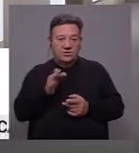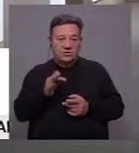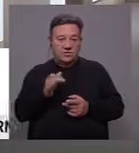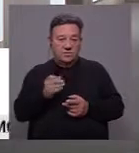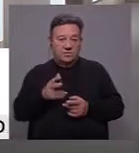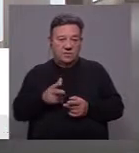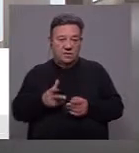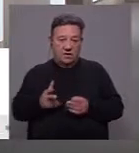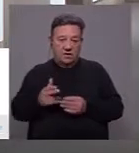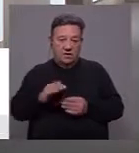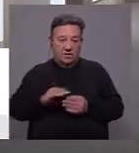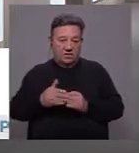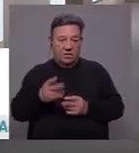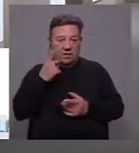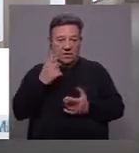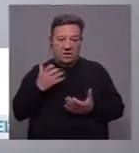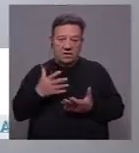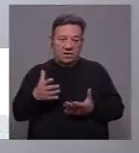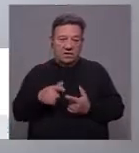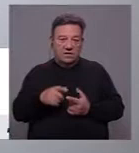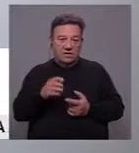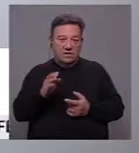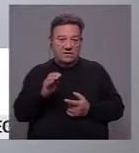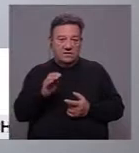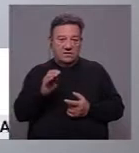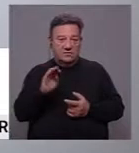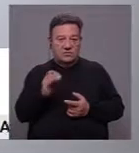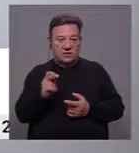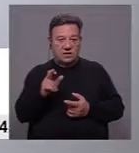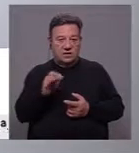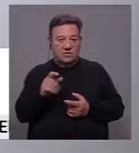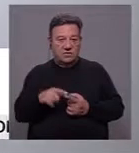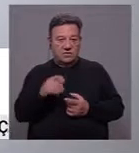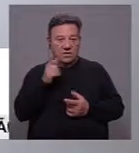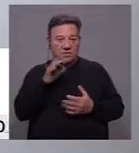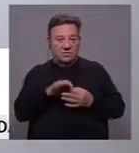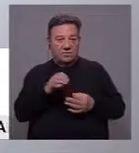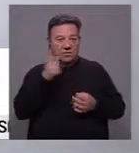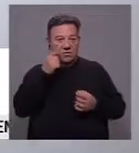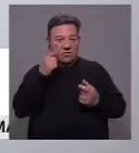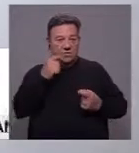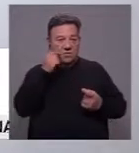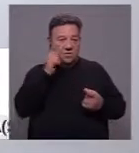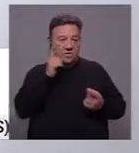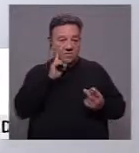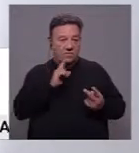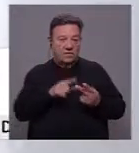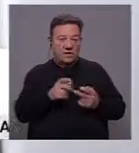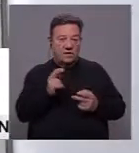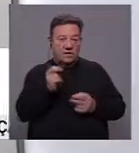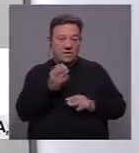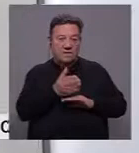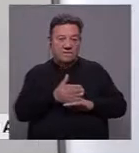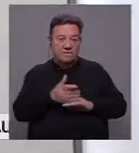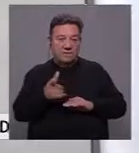onde se denota uma grande sensualidade do José Rodrigues relativamente ao corpo do homem e da mulher. Numa terceira fase da